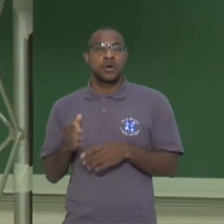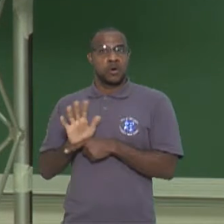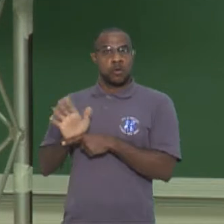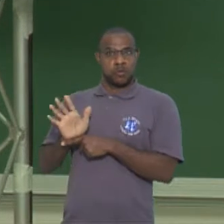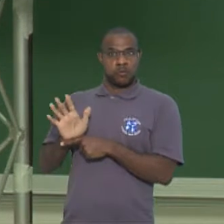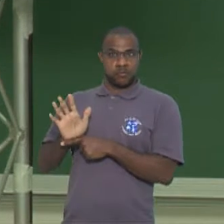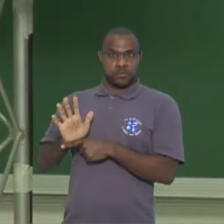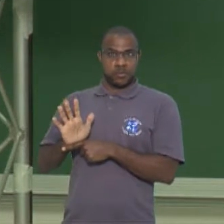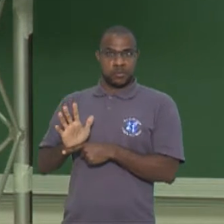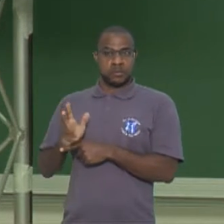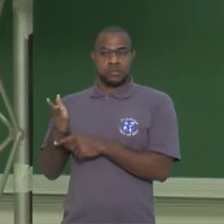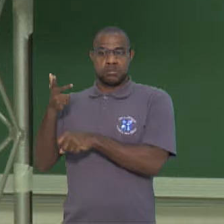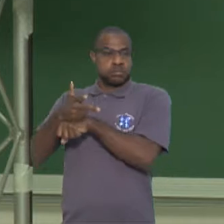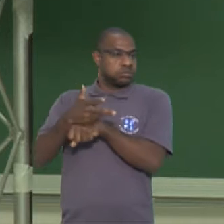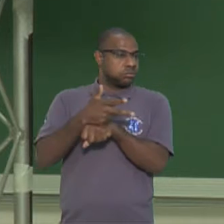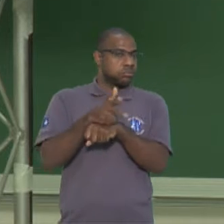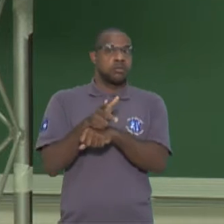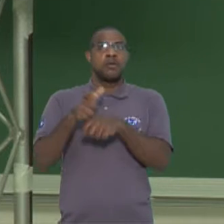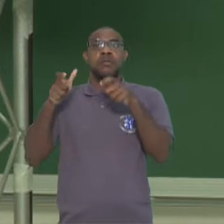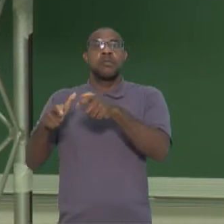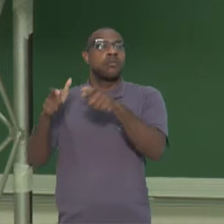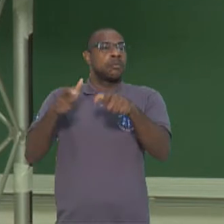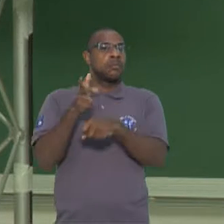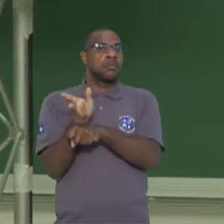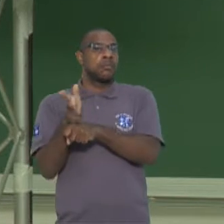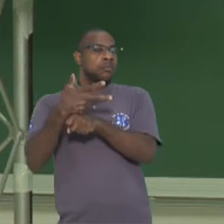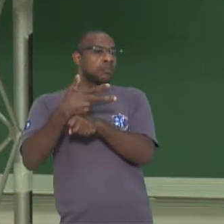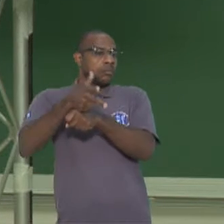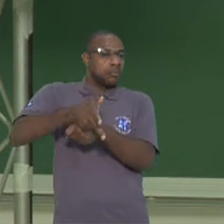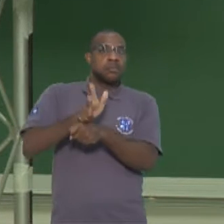para várias direções, mas quando é fixo, assim,